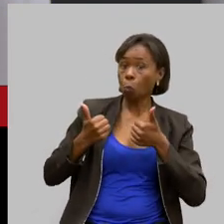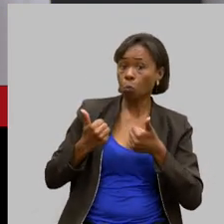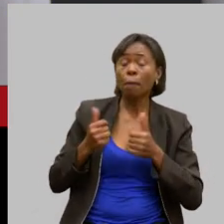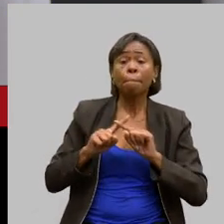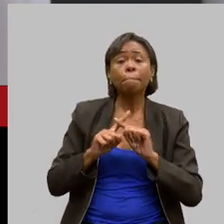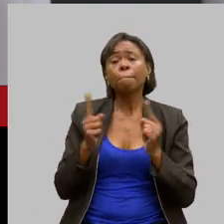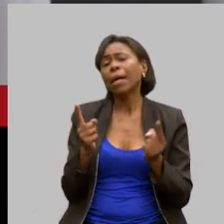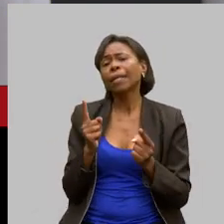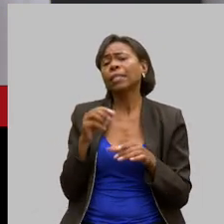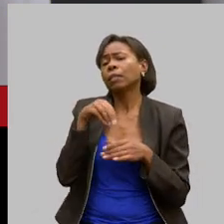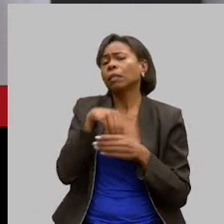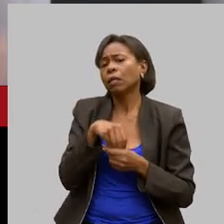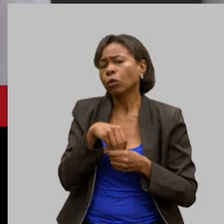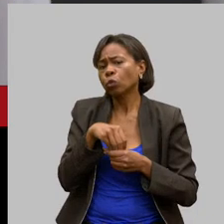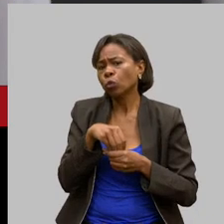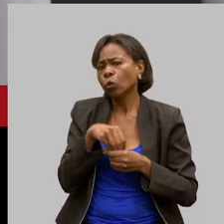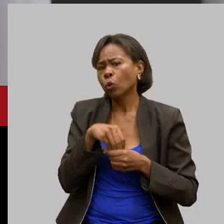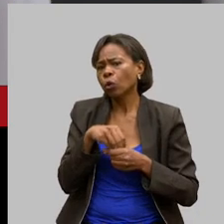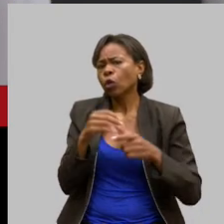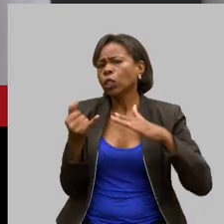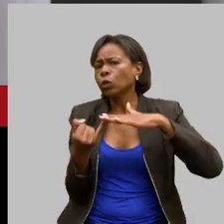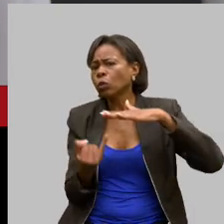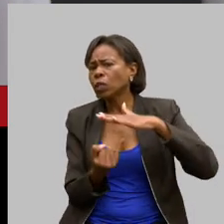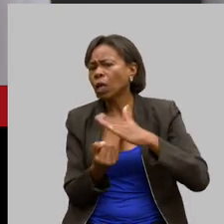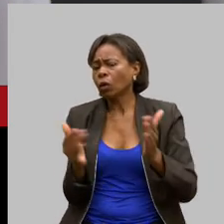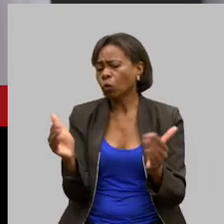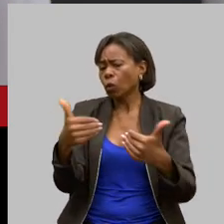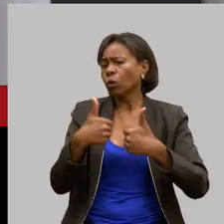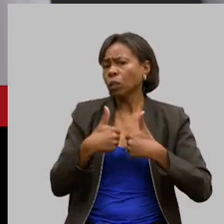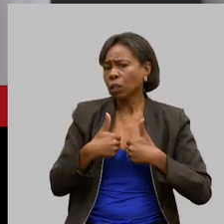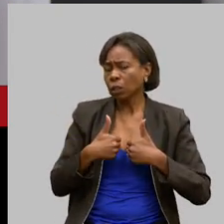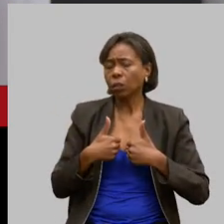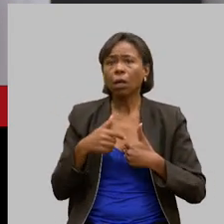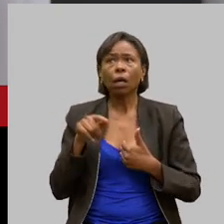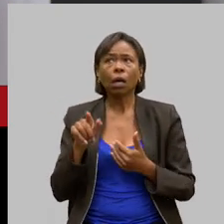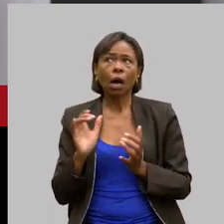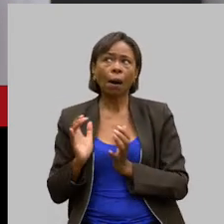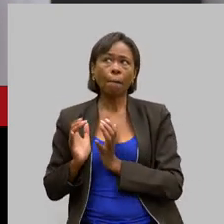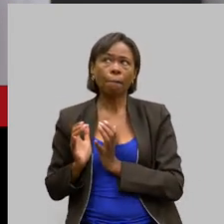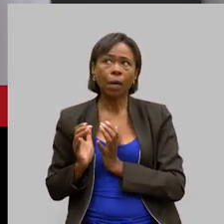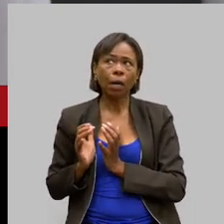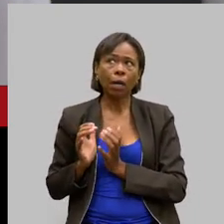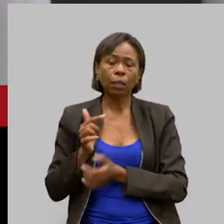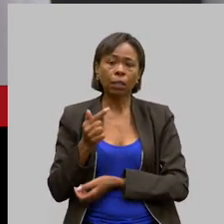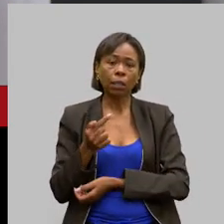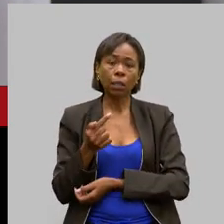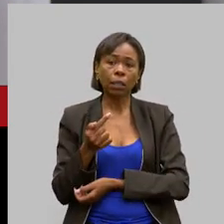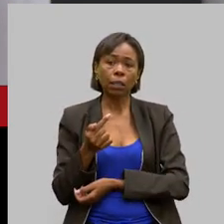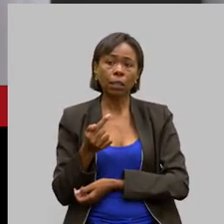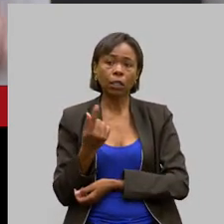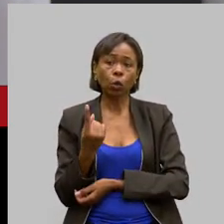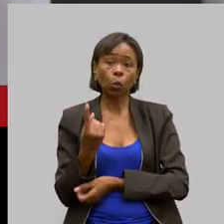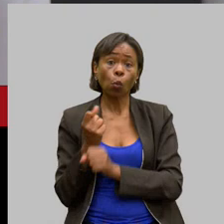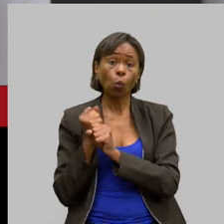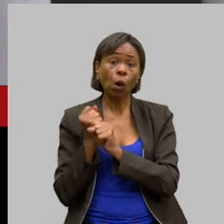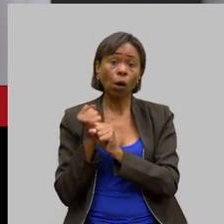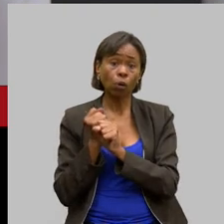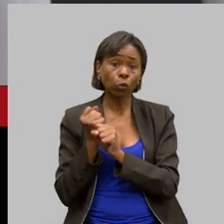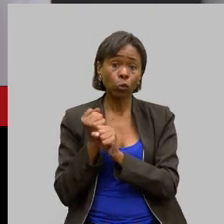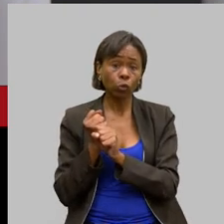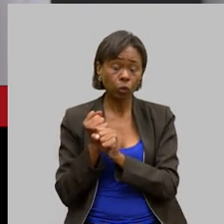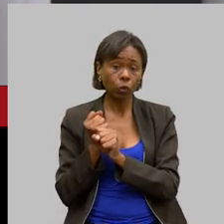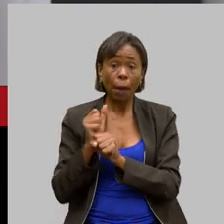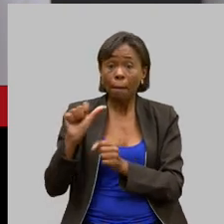dos autistas né a p este ano completa 71 anos de idade a primeira